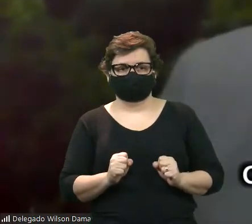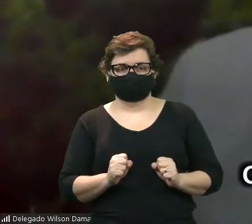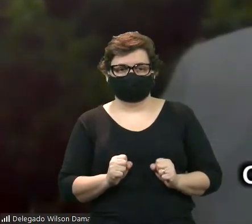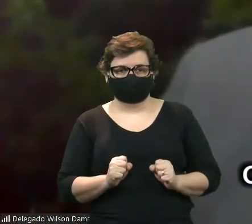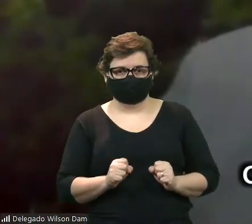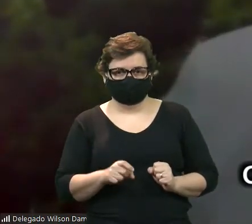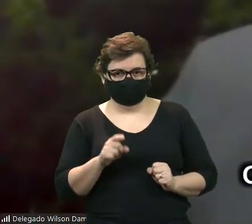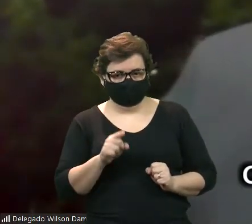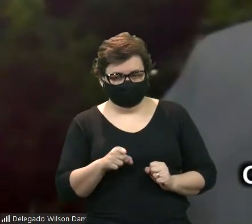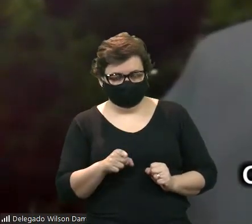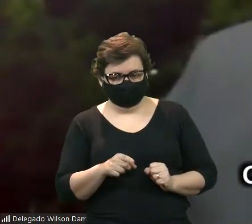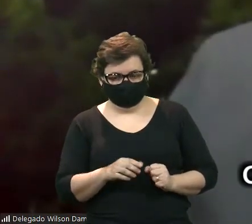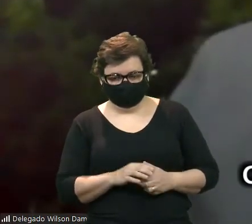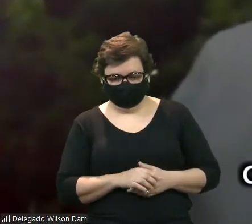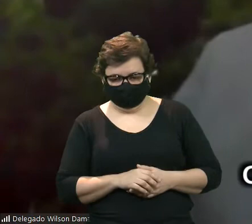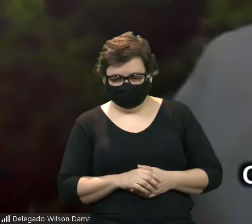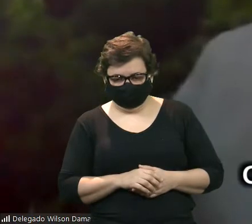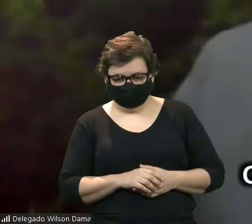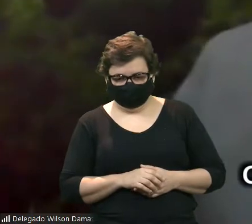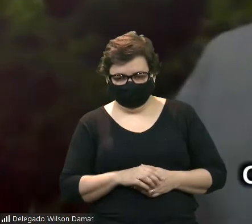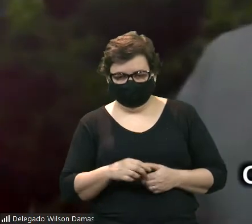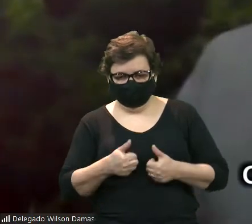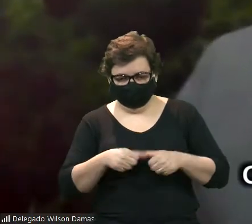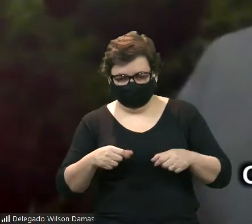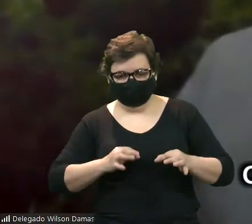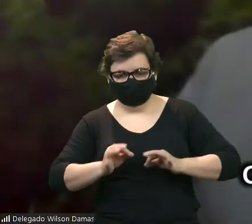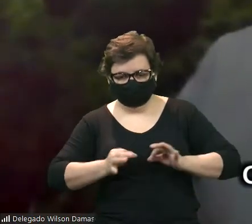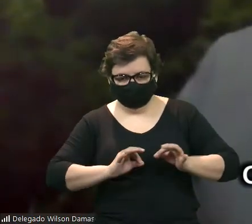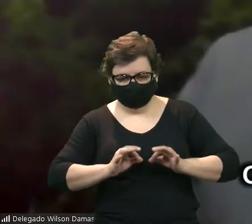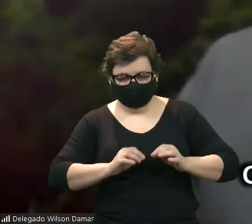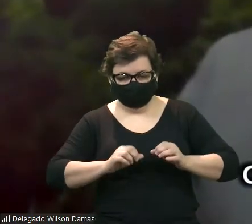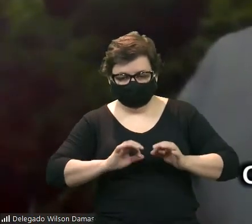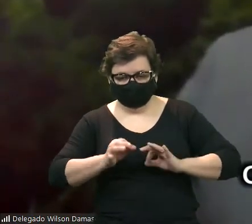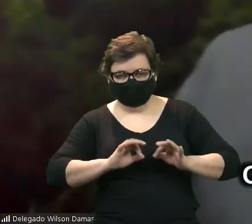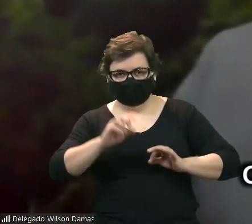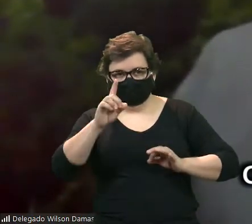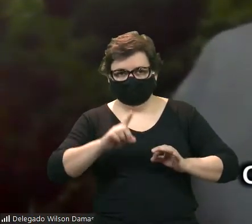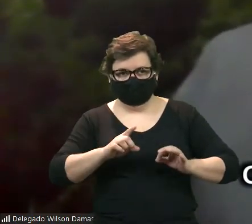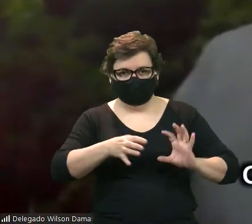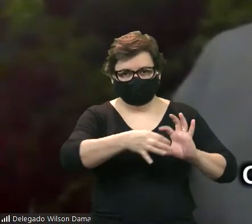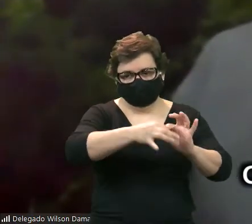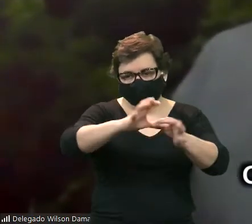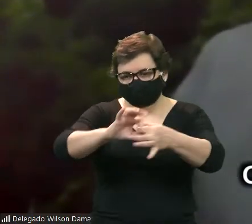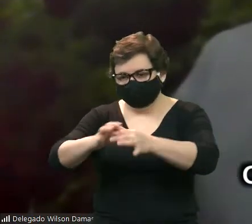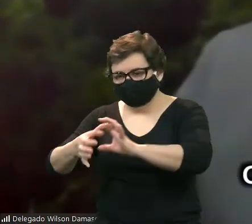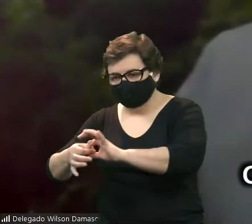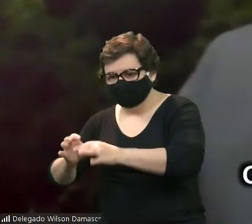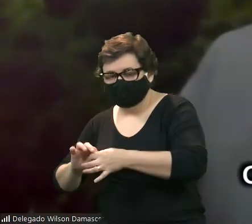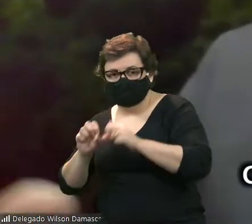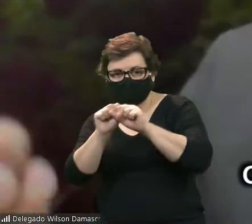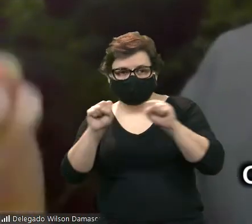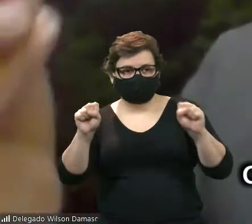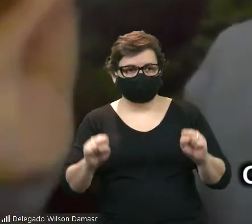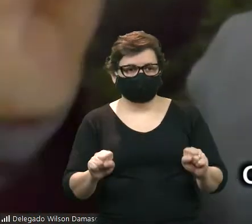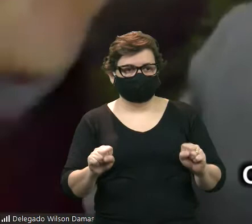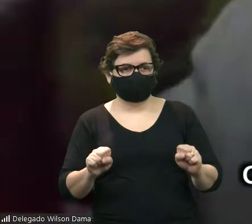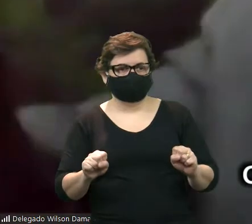sendo inclusive preparado, que é a integração por sistema. Não a